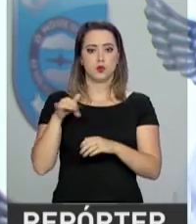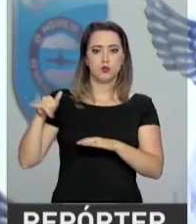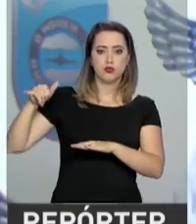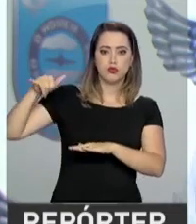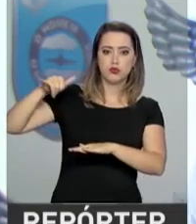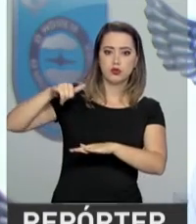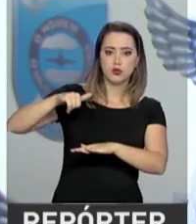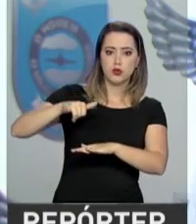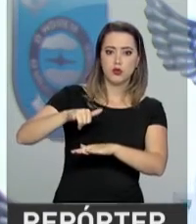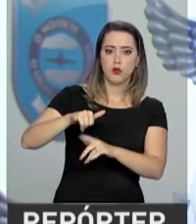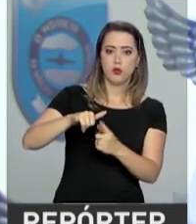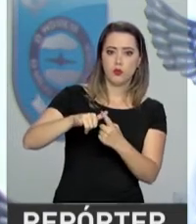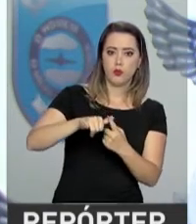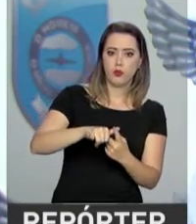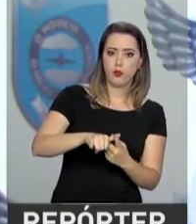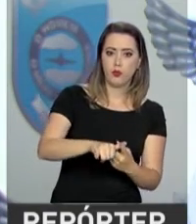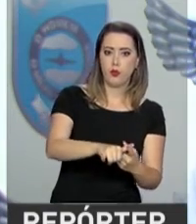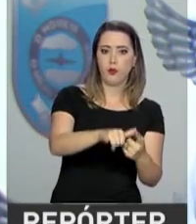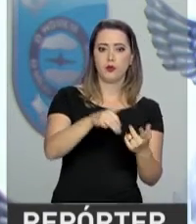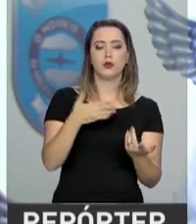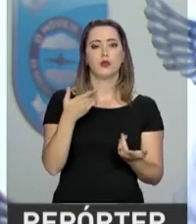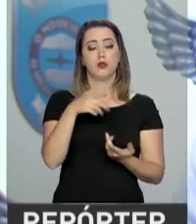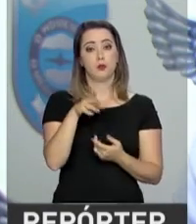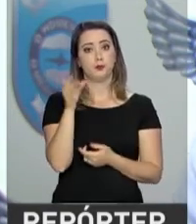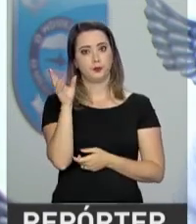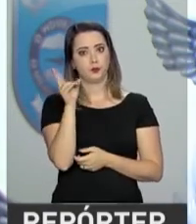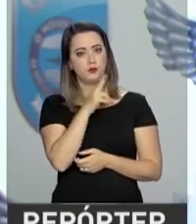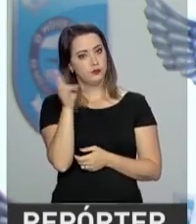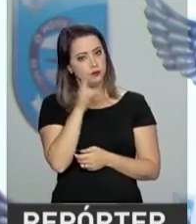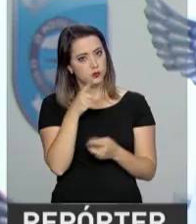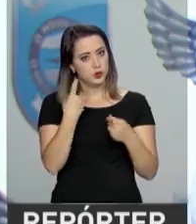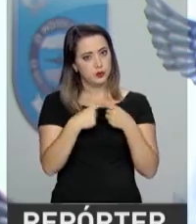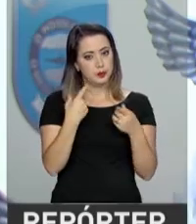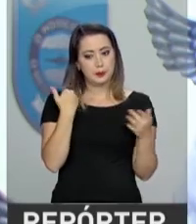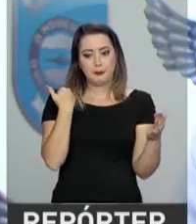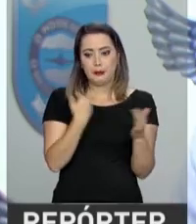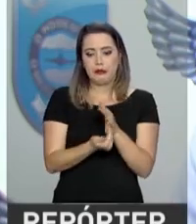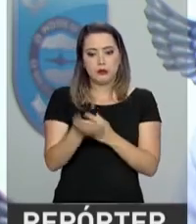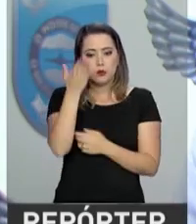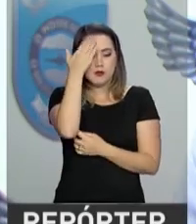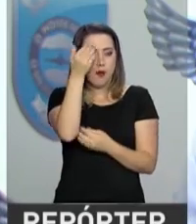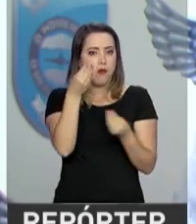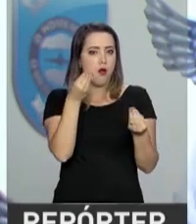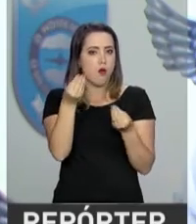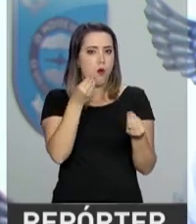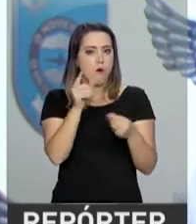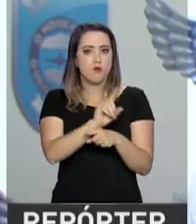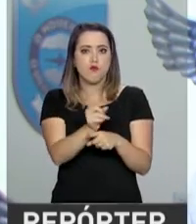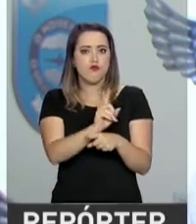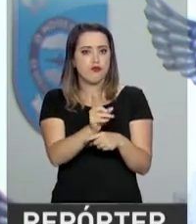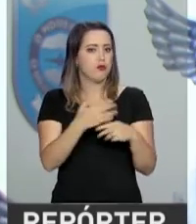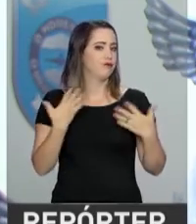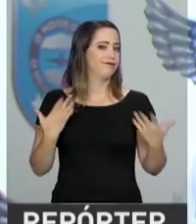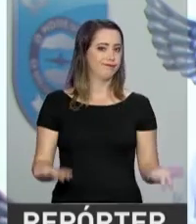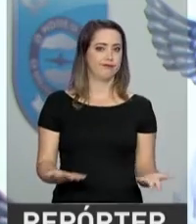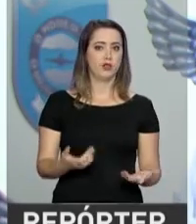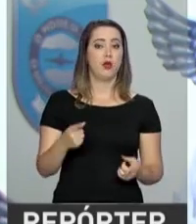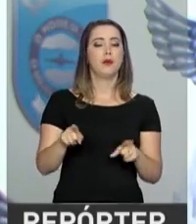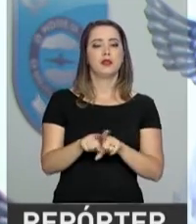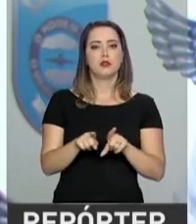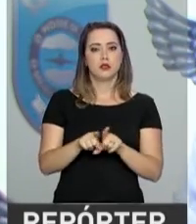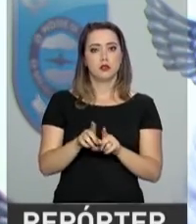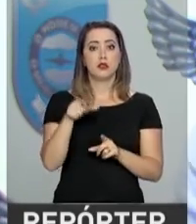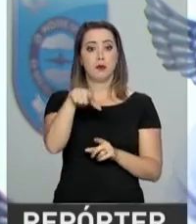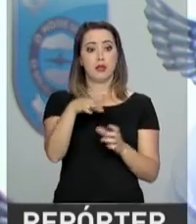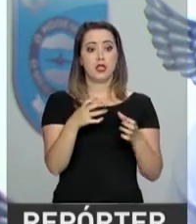é de uma forma a emergencial como dizia assim em virtude de ter perdido referência de velocidade mas o balanço também é constituído por um